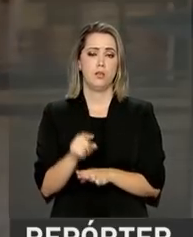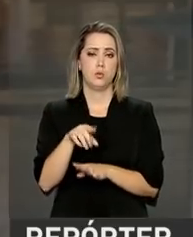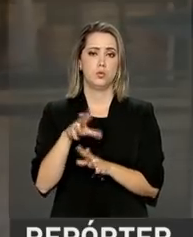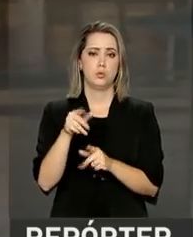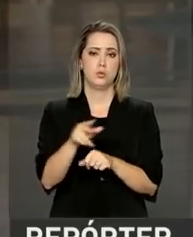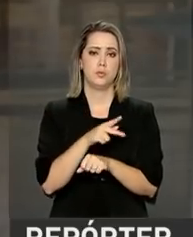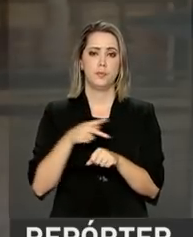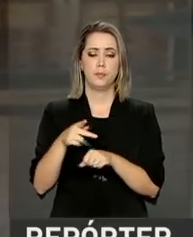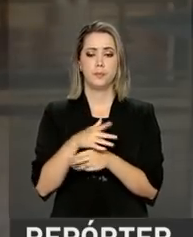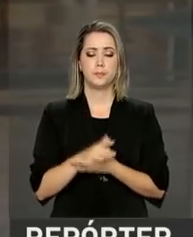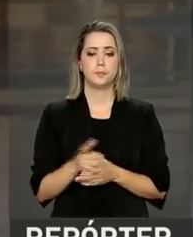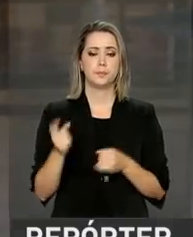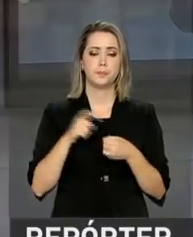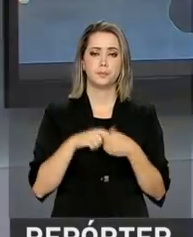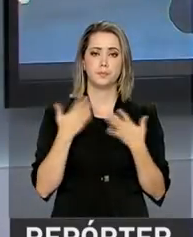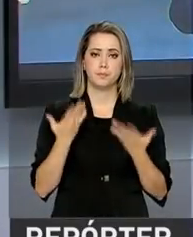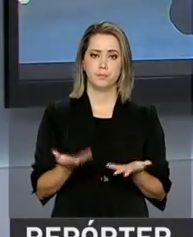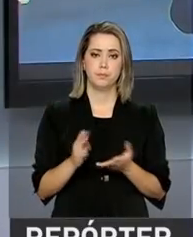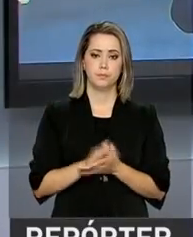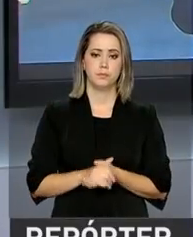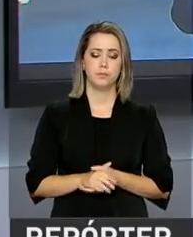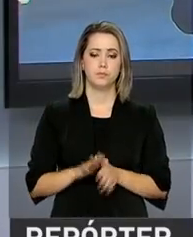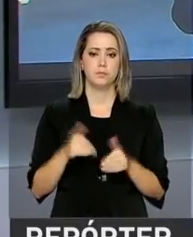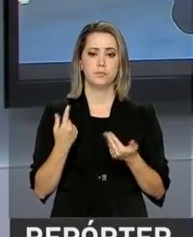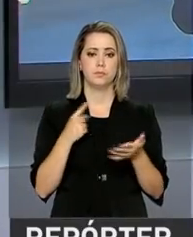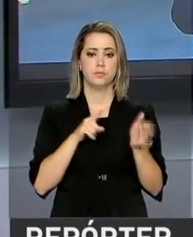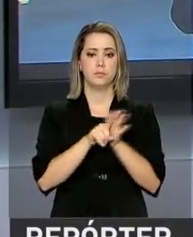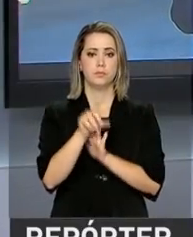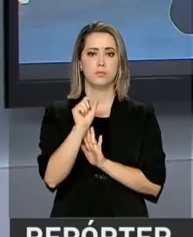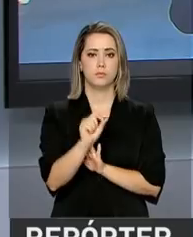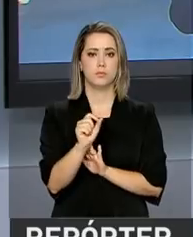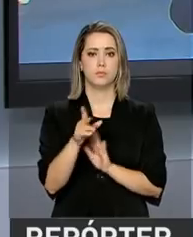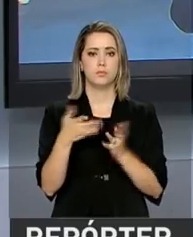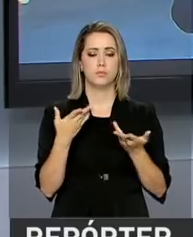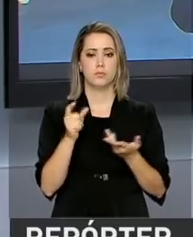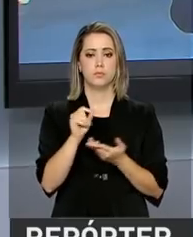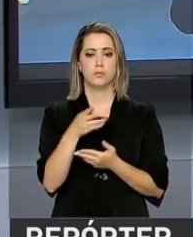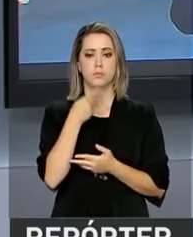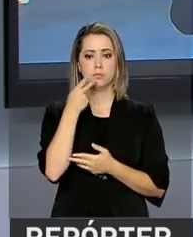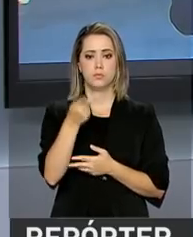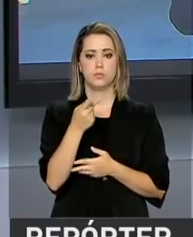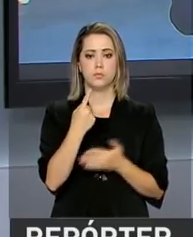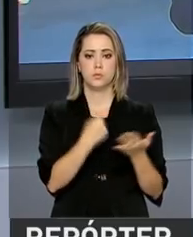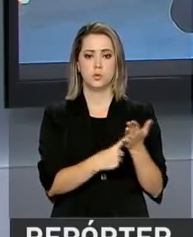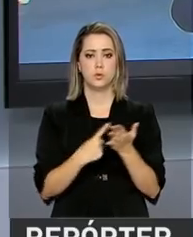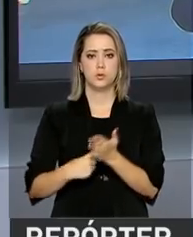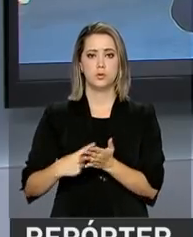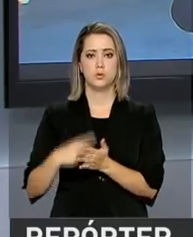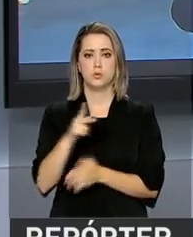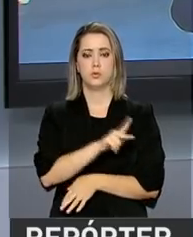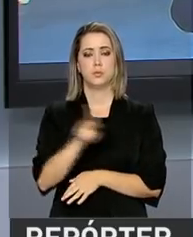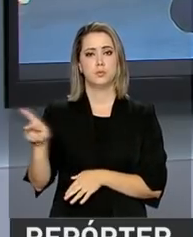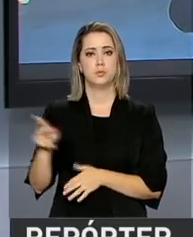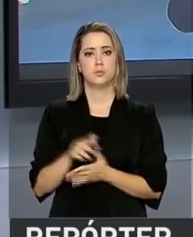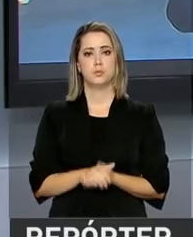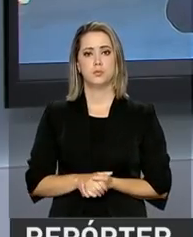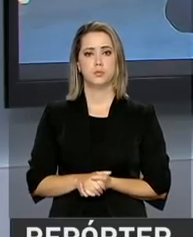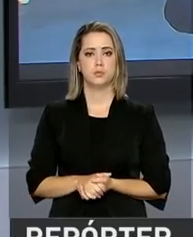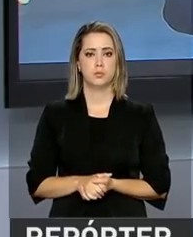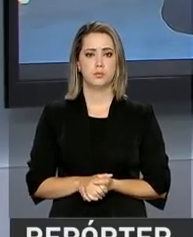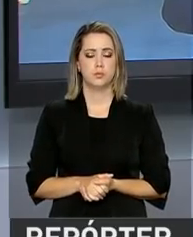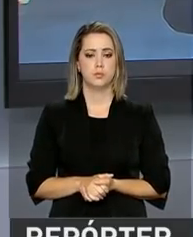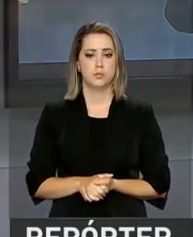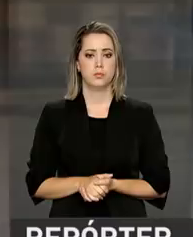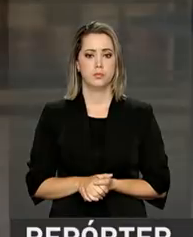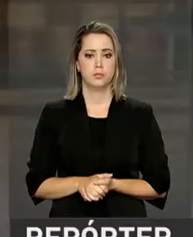todo o país. Com você, Leandro. Agora, João, aproveitando que você está aí no Palácio Planalto, fala pra gente como é que está a agenda do presidente. Sim,